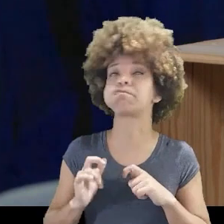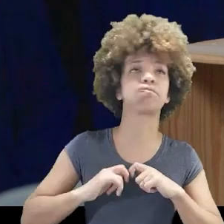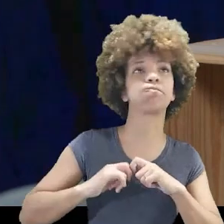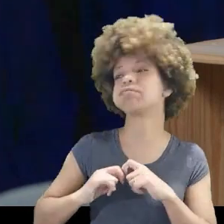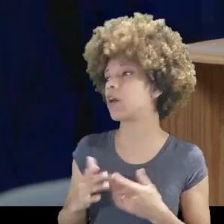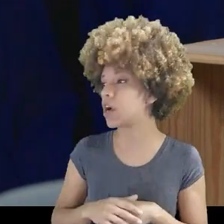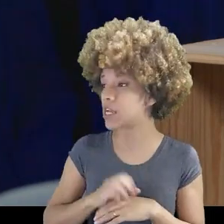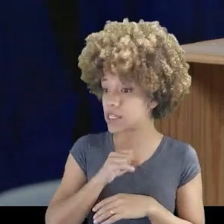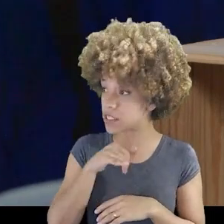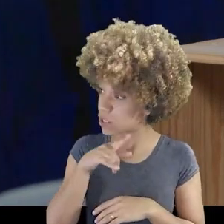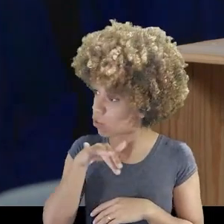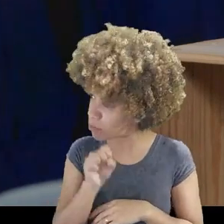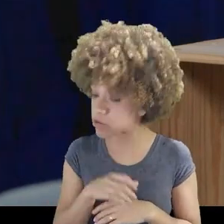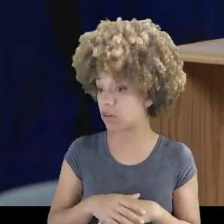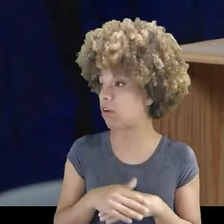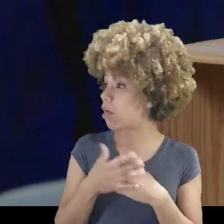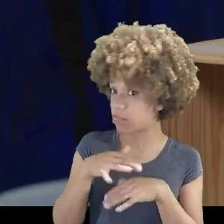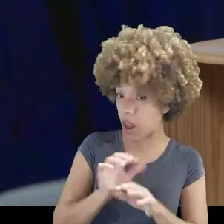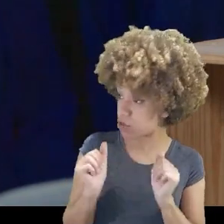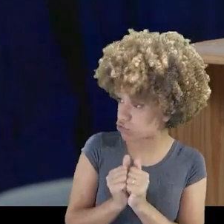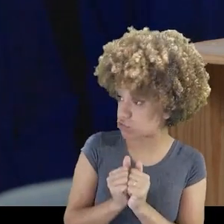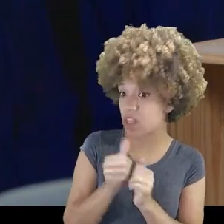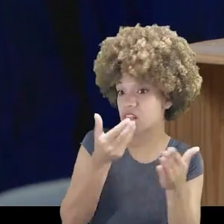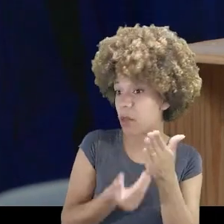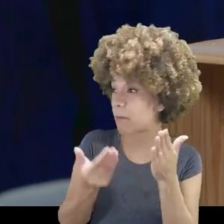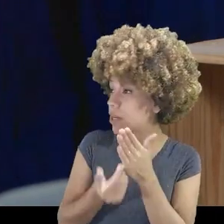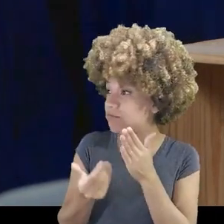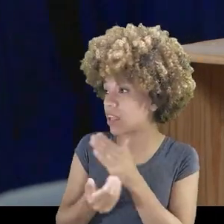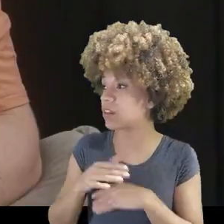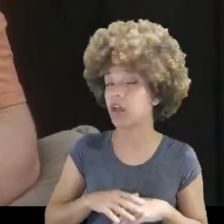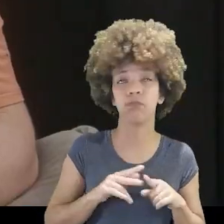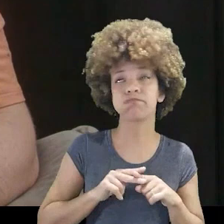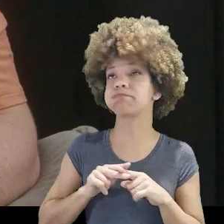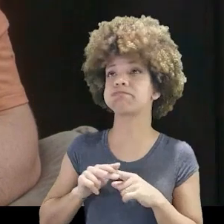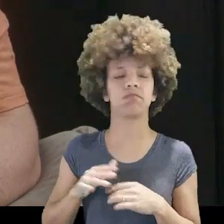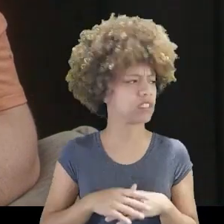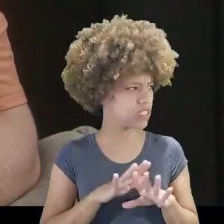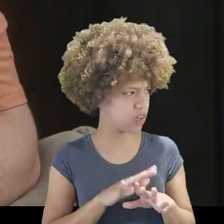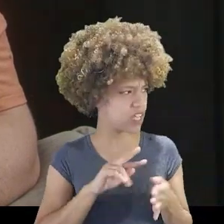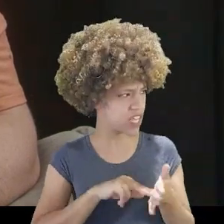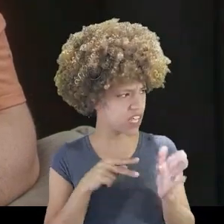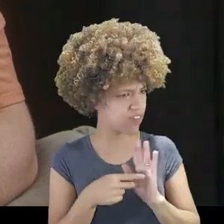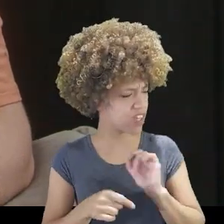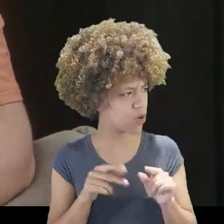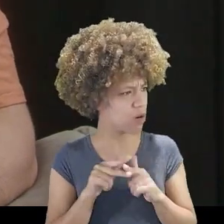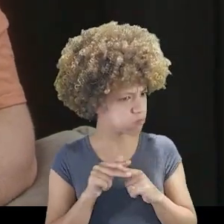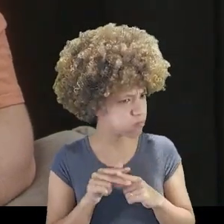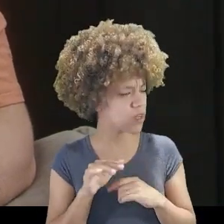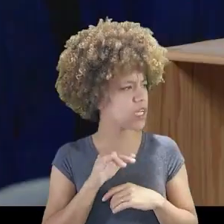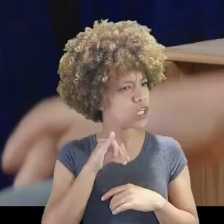Tudo aos cinco você sucos são lá com eles então eles vão se perdendo nessa masturbação Isso aqui é uma é